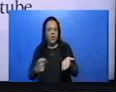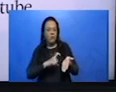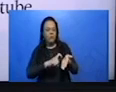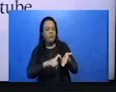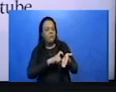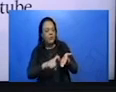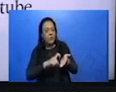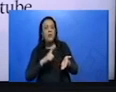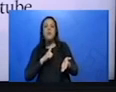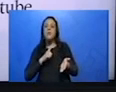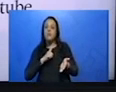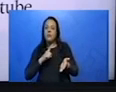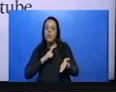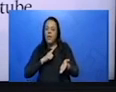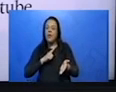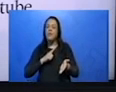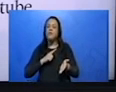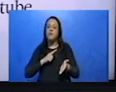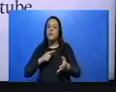também acho resenha.